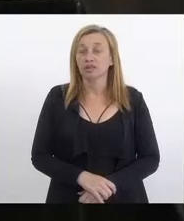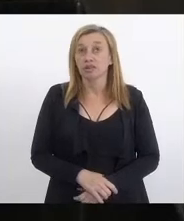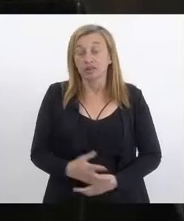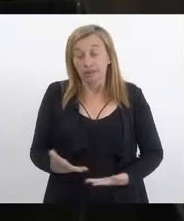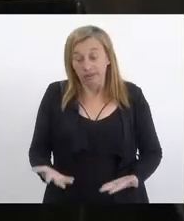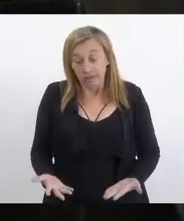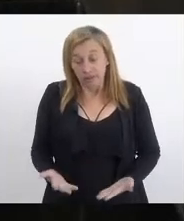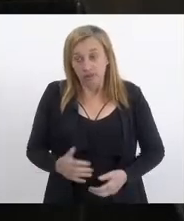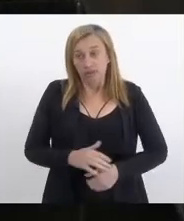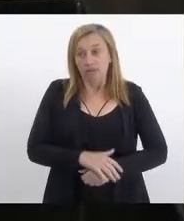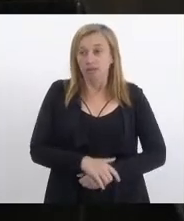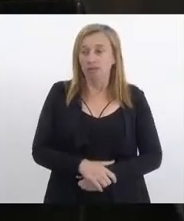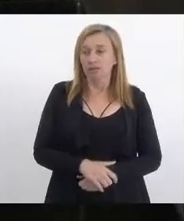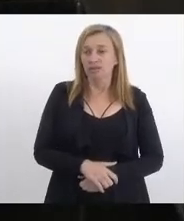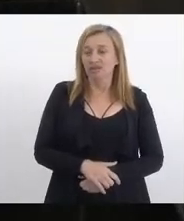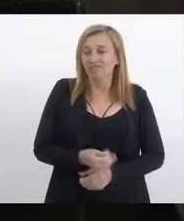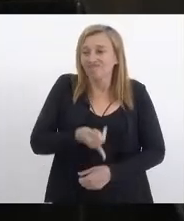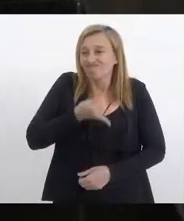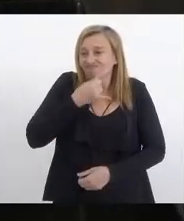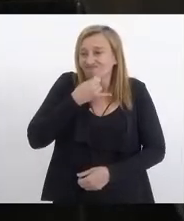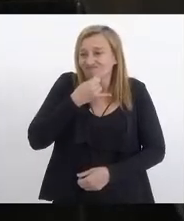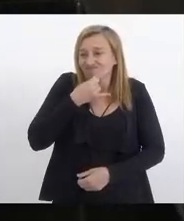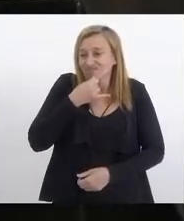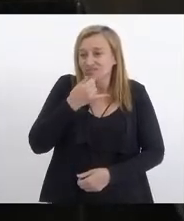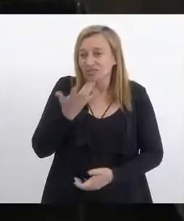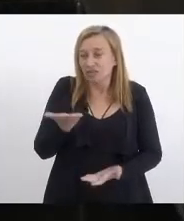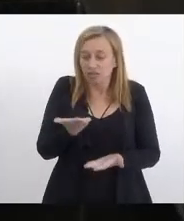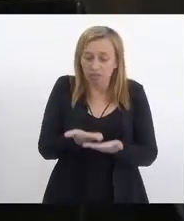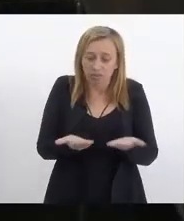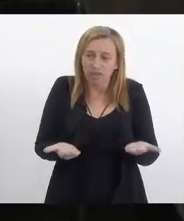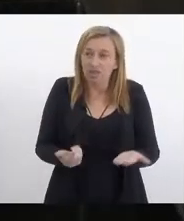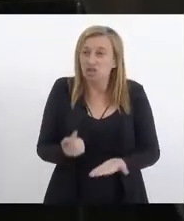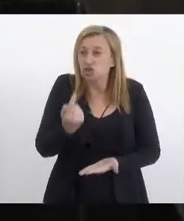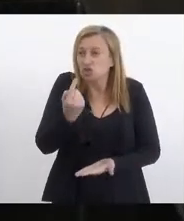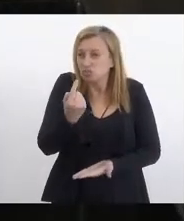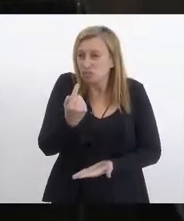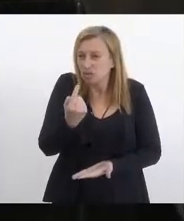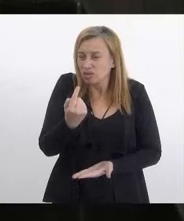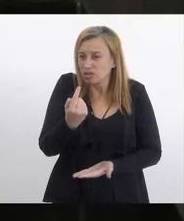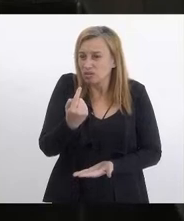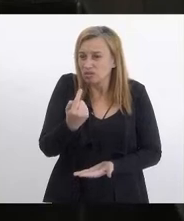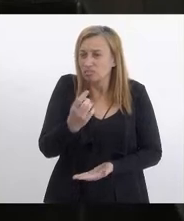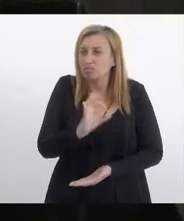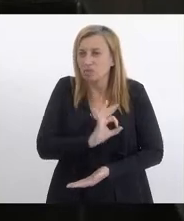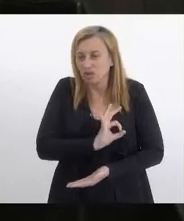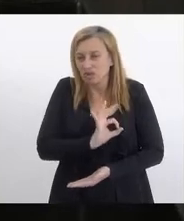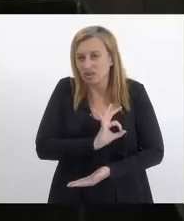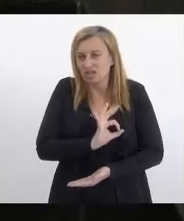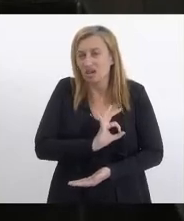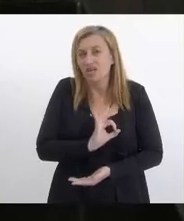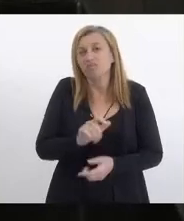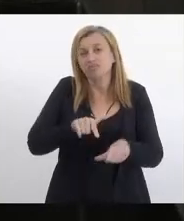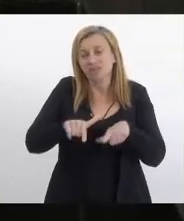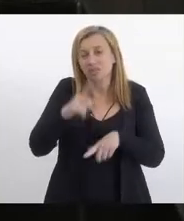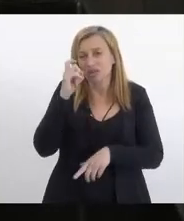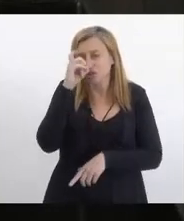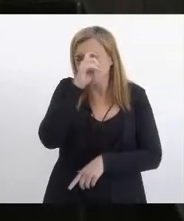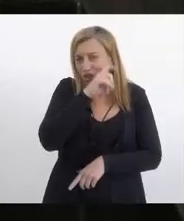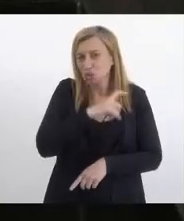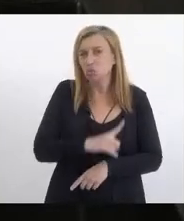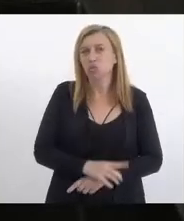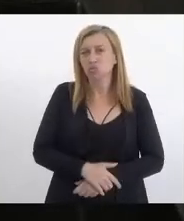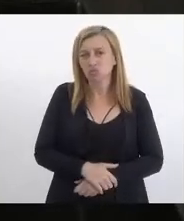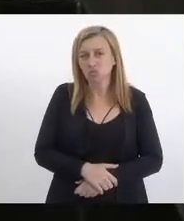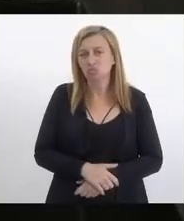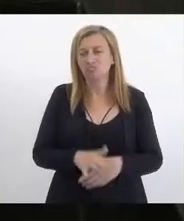É sempre muito deplorável a perda de um agente de segurança. Esse é um trabalho dificílimo, um